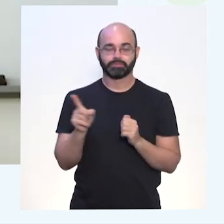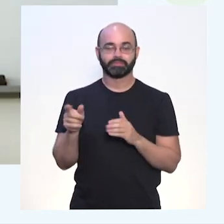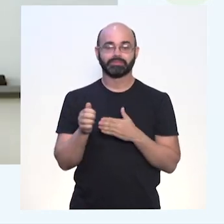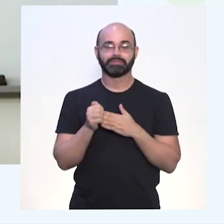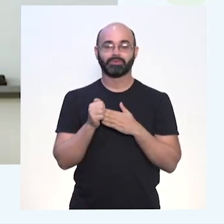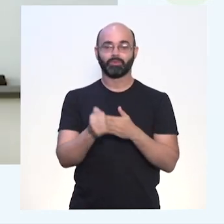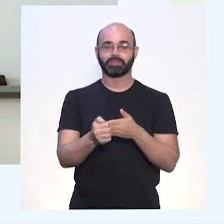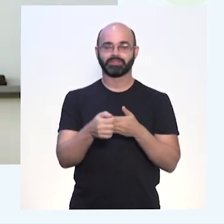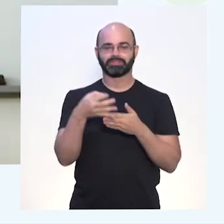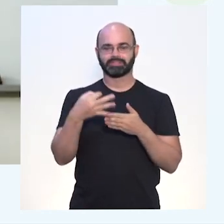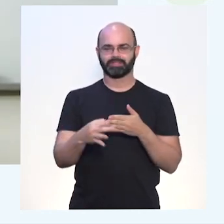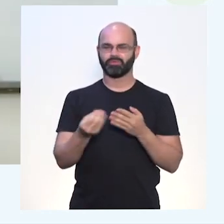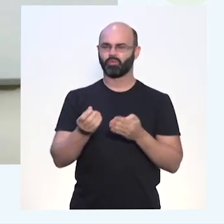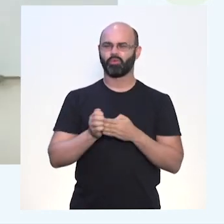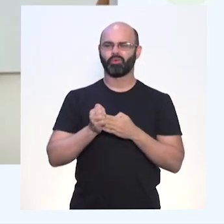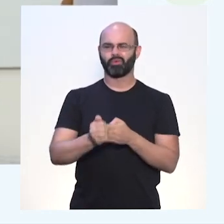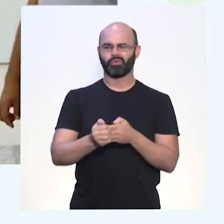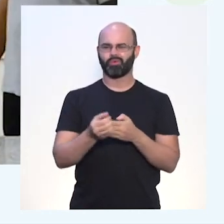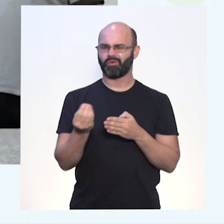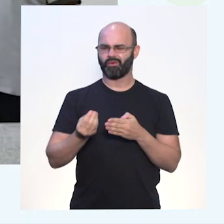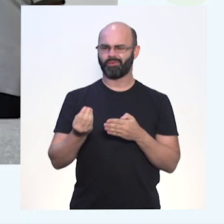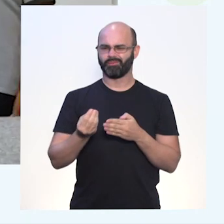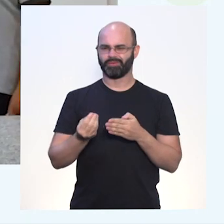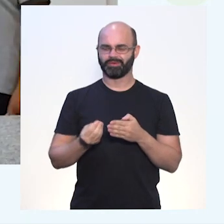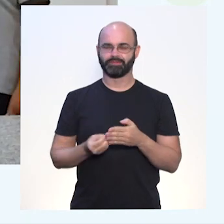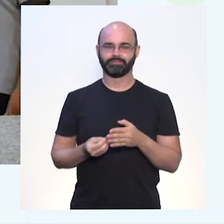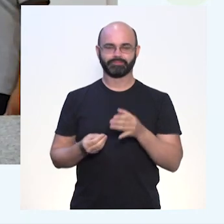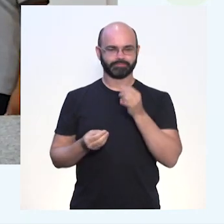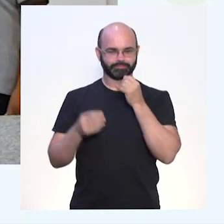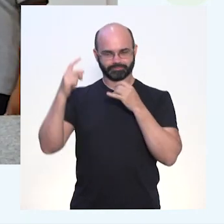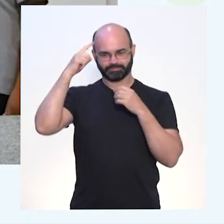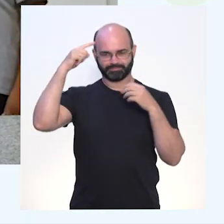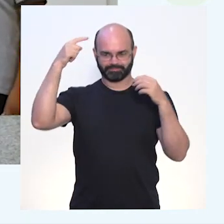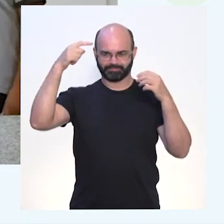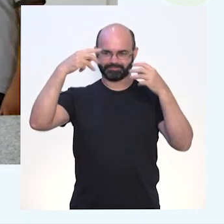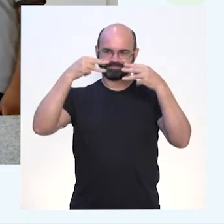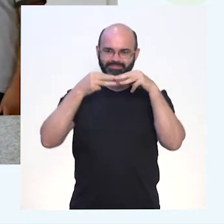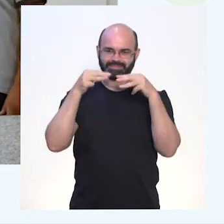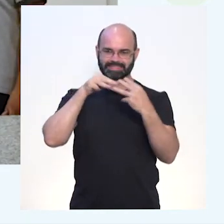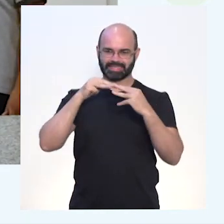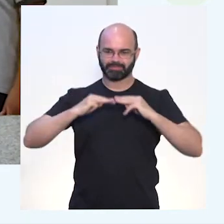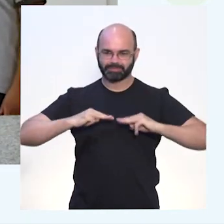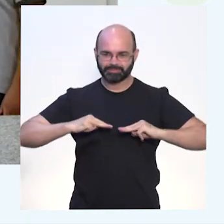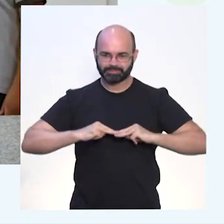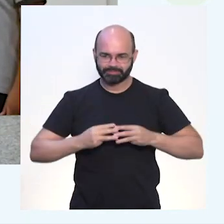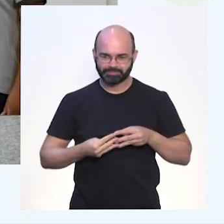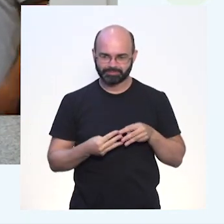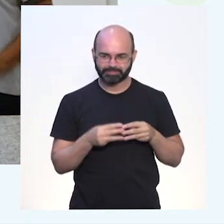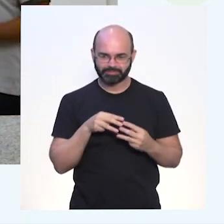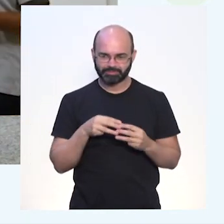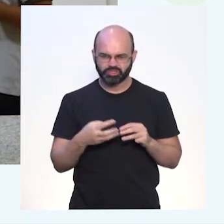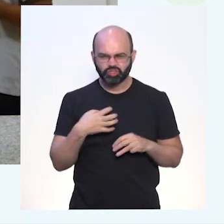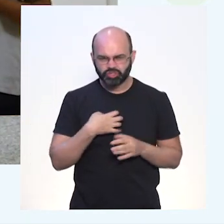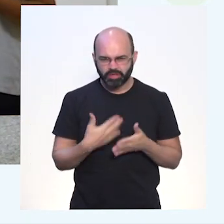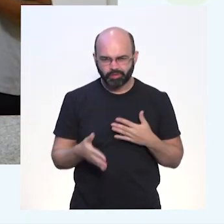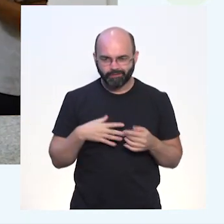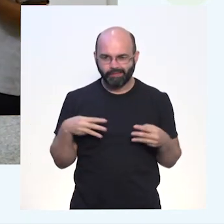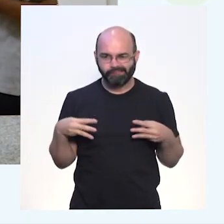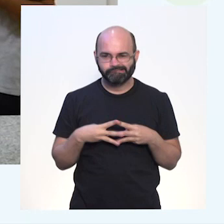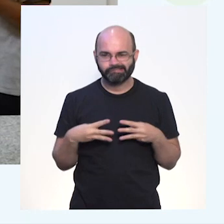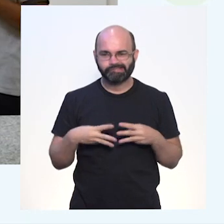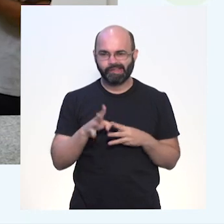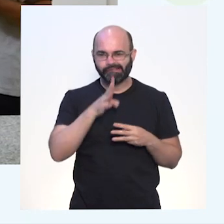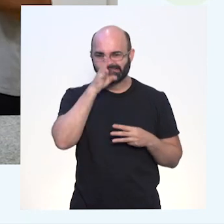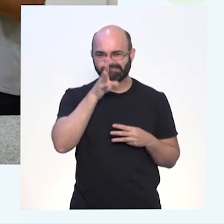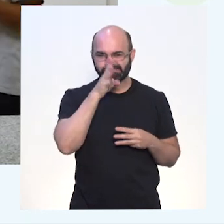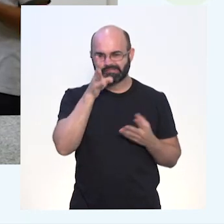orientação adequada. O que é essa orientação adequada? Imagina um quebra-cabeça. Você consegue encaixar a peça de qualquer jeito? Não, tem que ser. Bom, eu